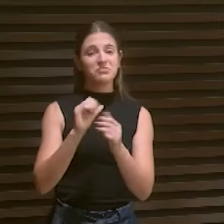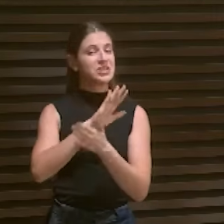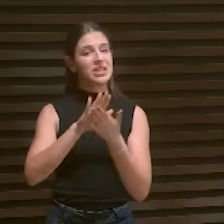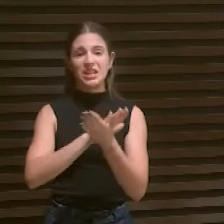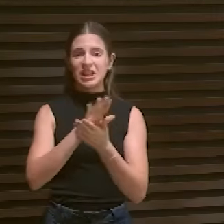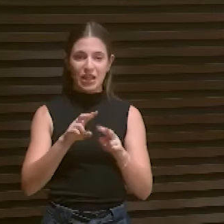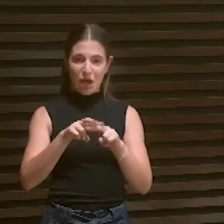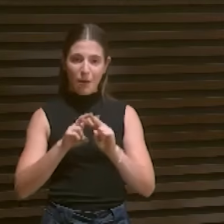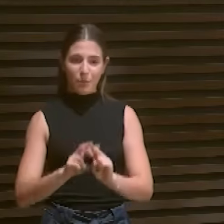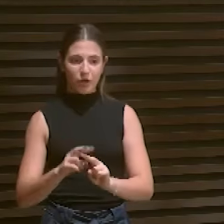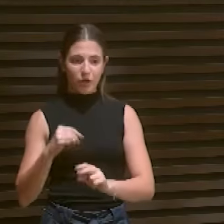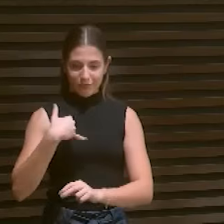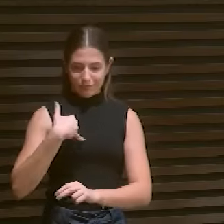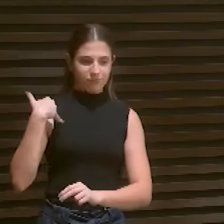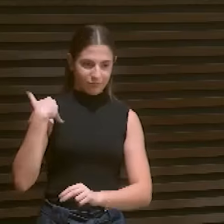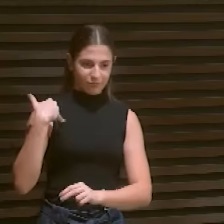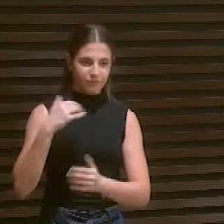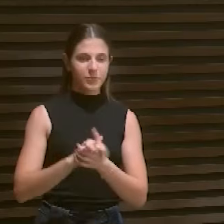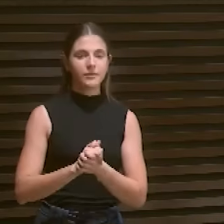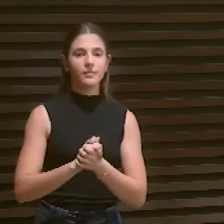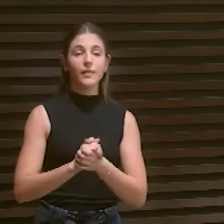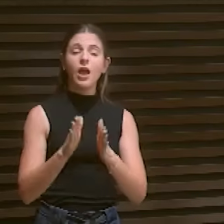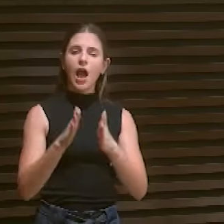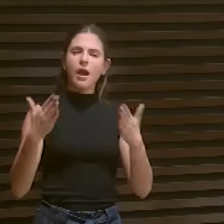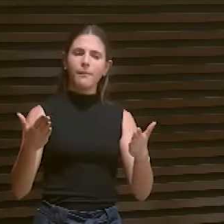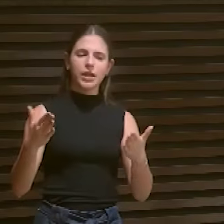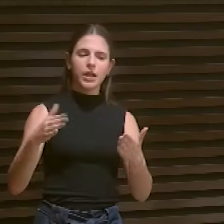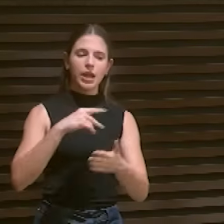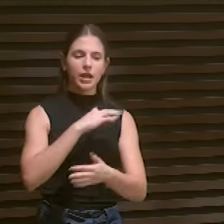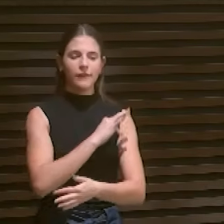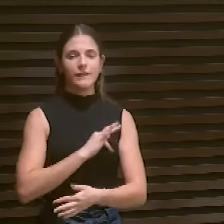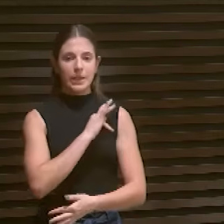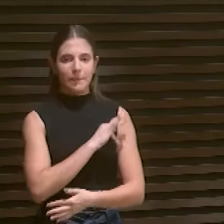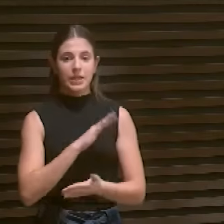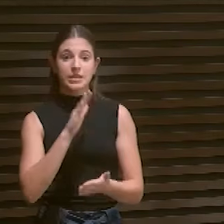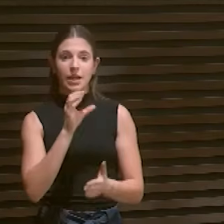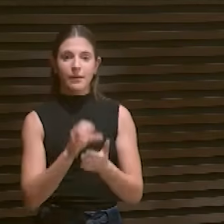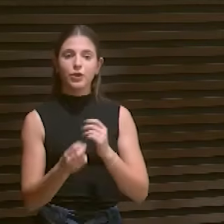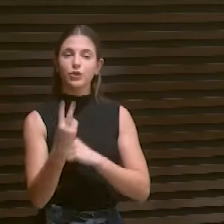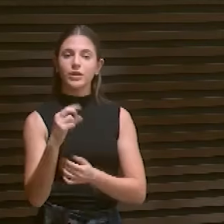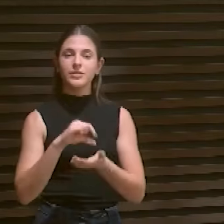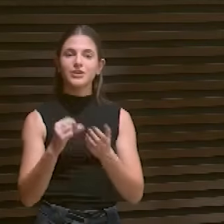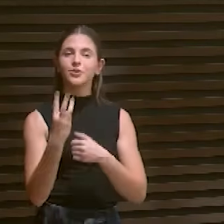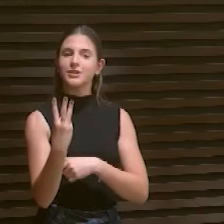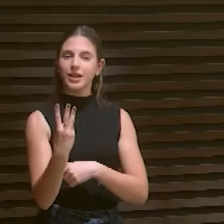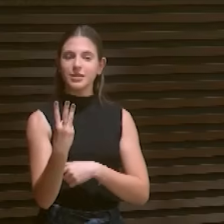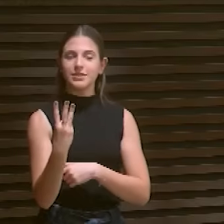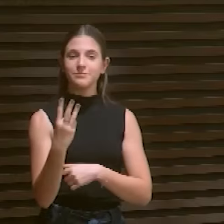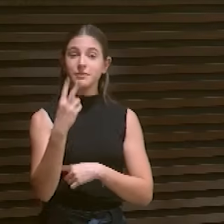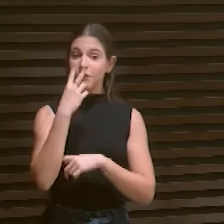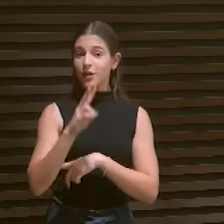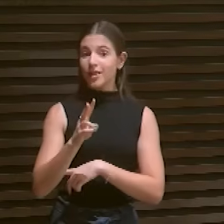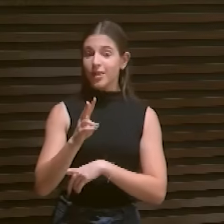está isso? Vamos abrir lá em Filipenses, capítulo 2, versículo 3. Eu vou ler